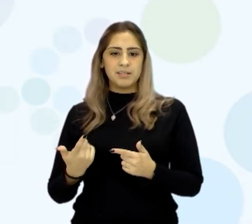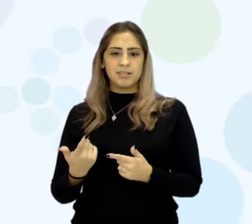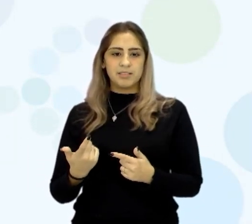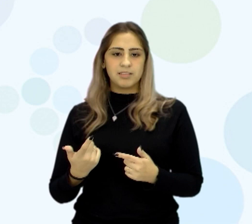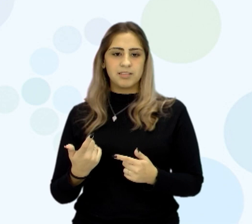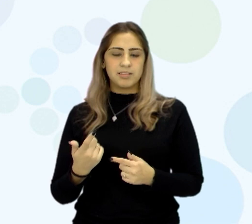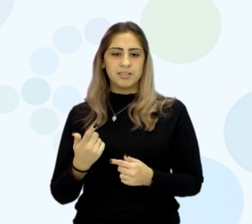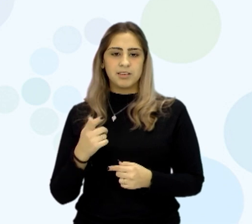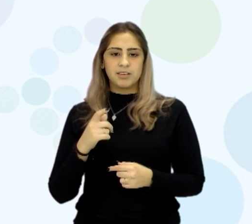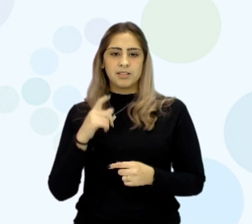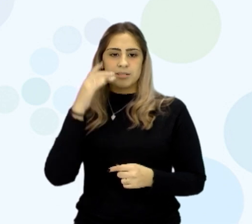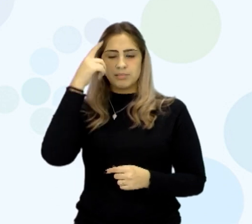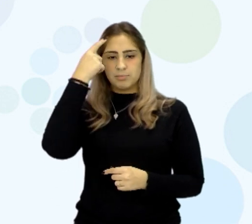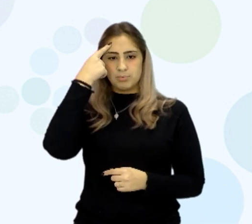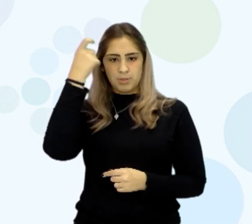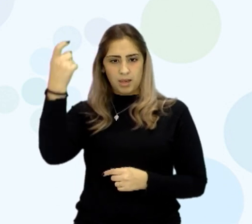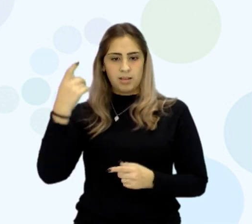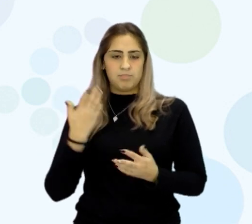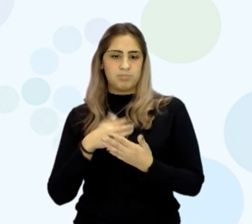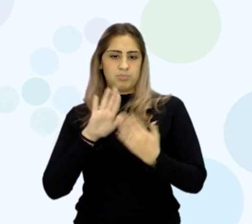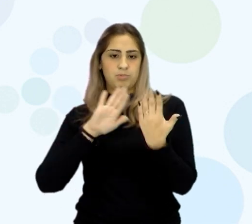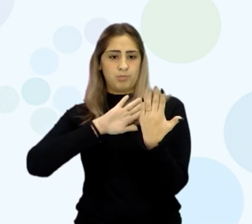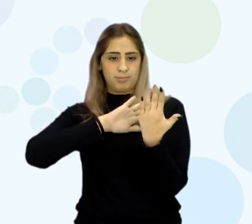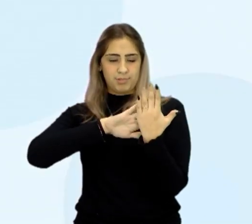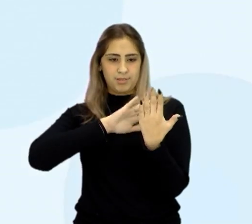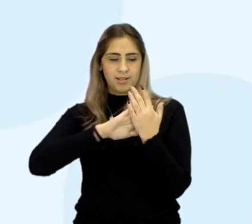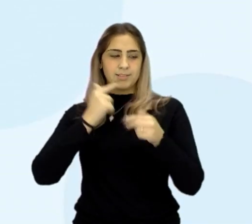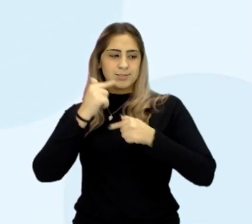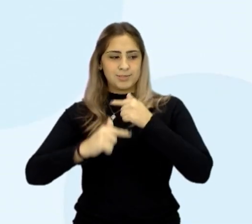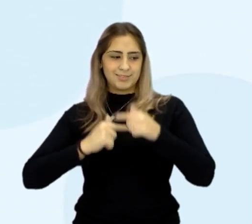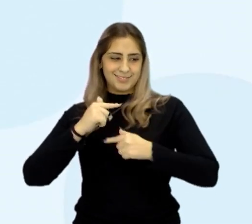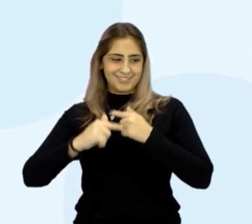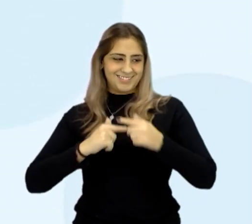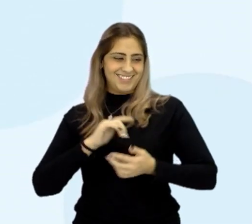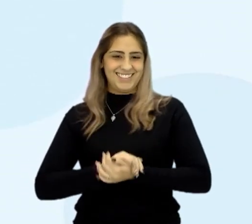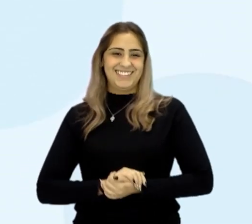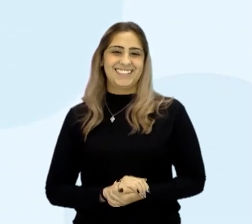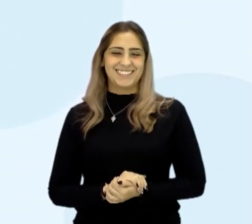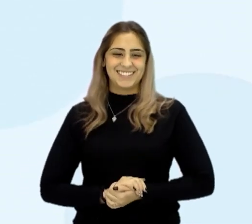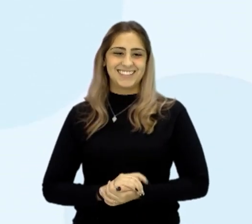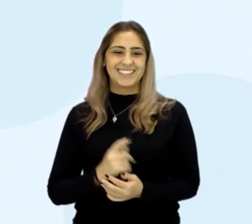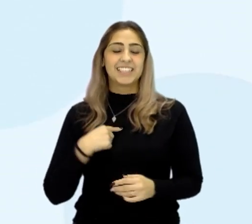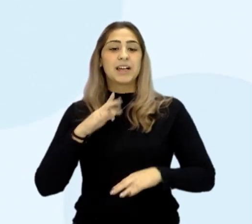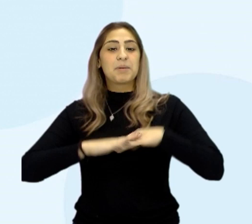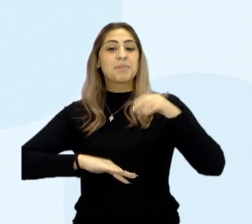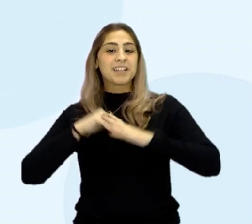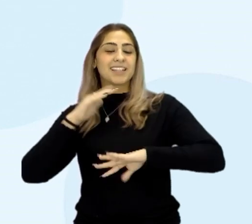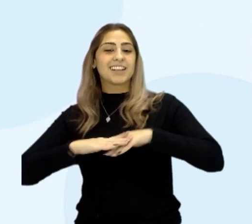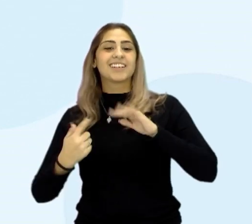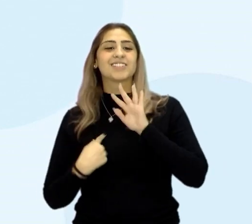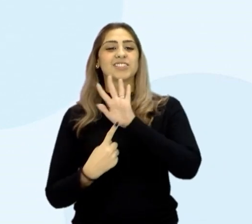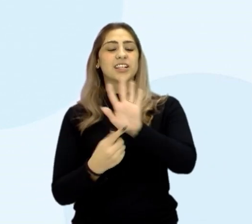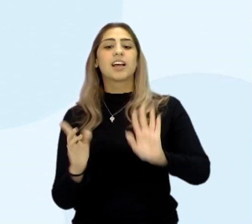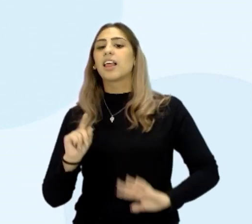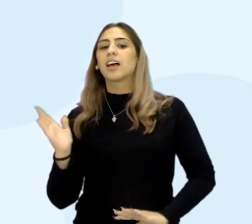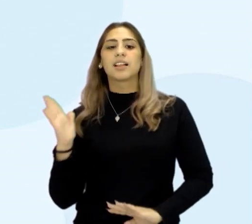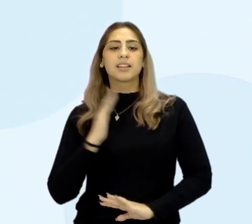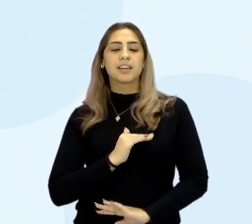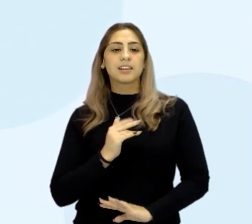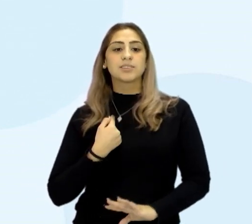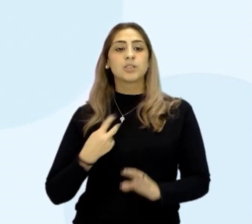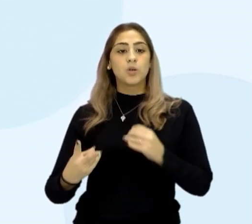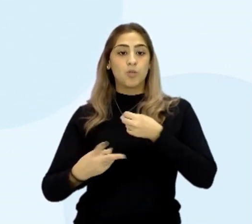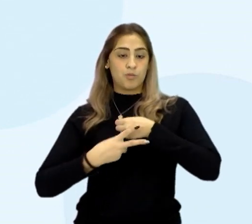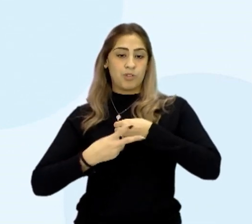a globalização, certo? Eu vou aproveitar e já colocar a habilidade, porque a habilidade, ela traz... o